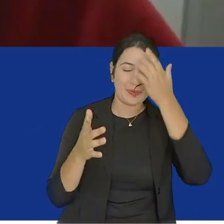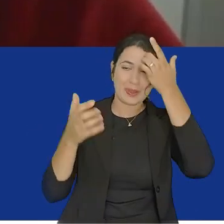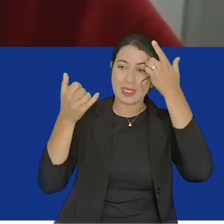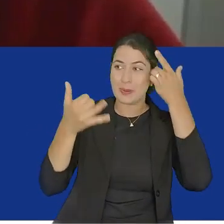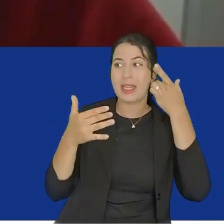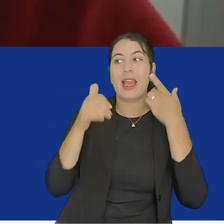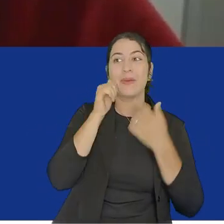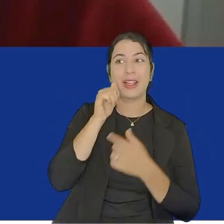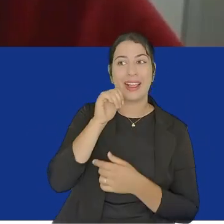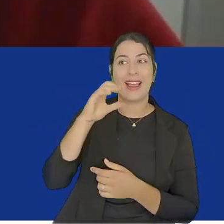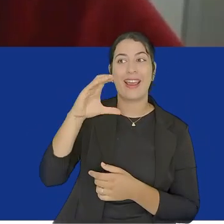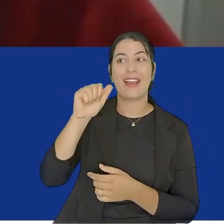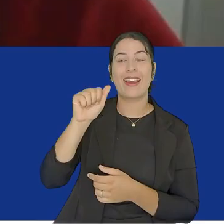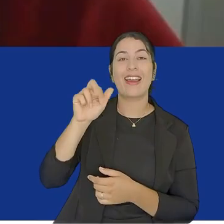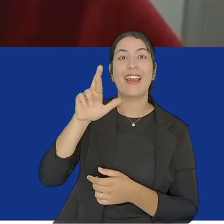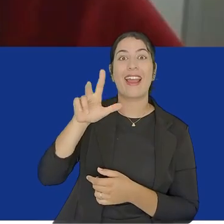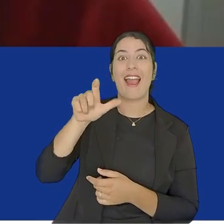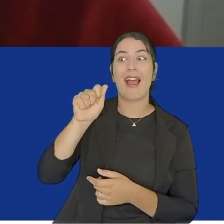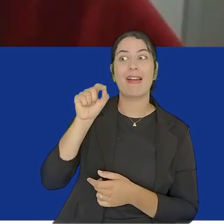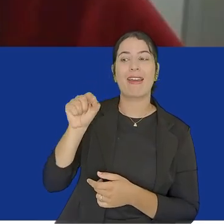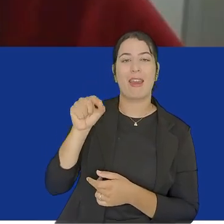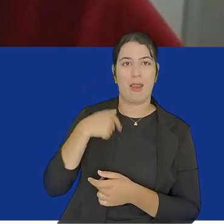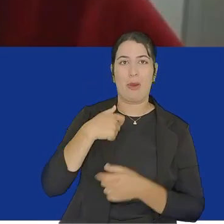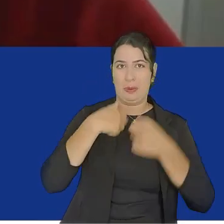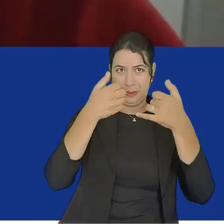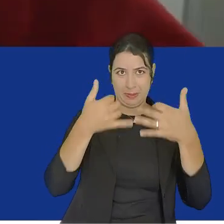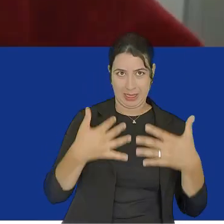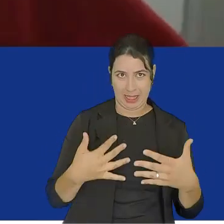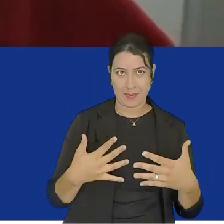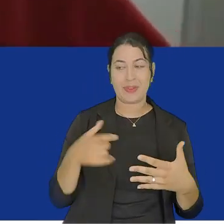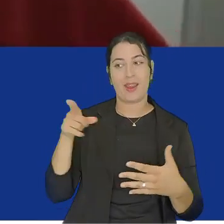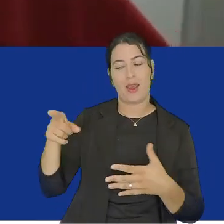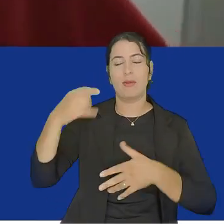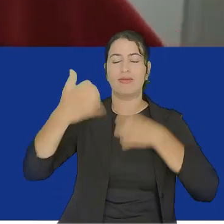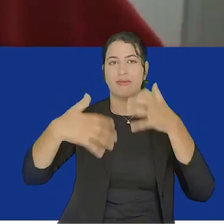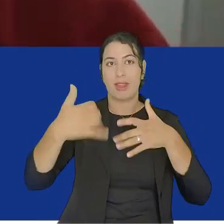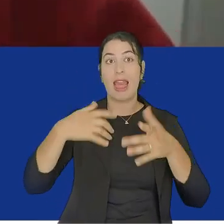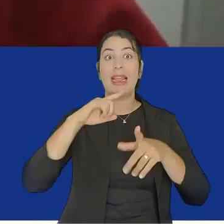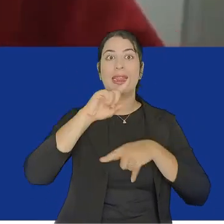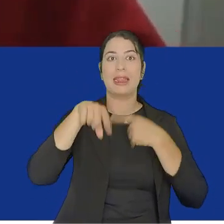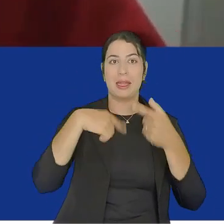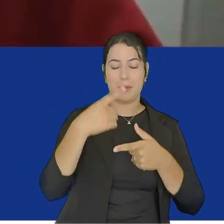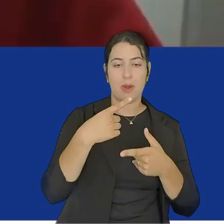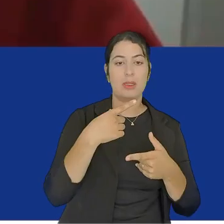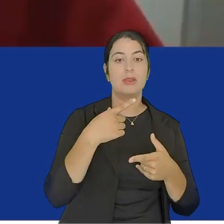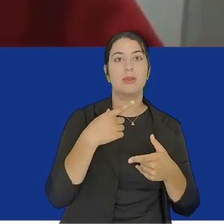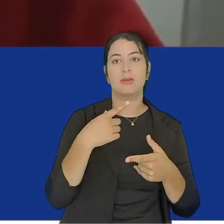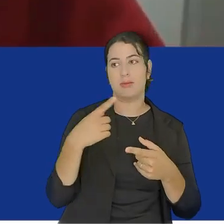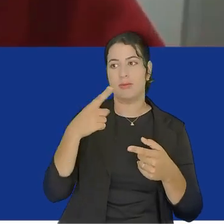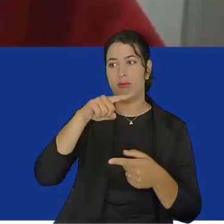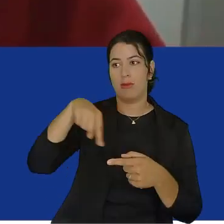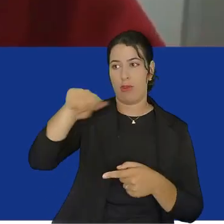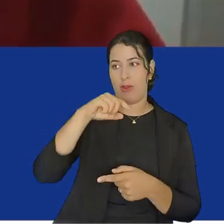faz a fala dela, e aí eu estou aqui anotando alguns pontos, acho que, e aí depois a gente faz essa conversa a três.